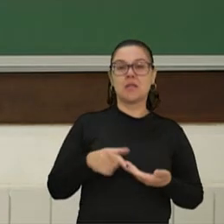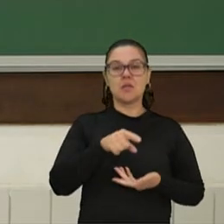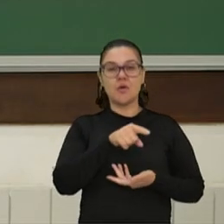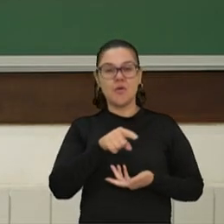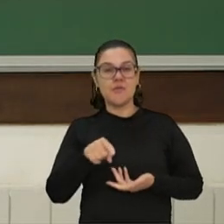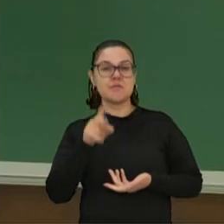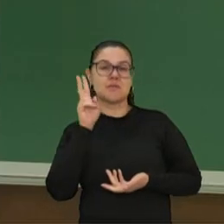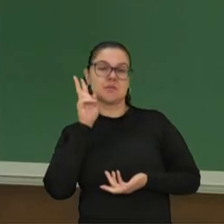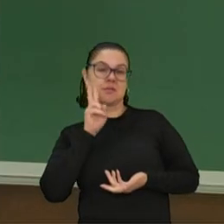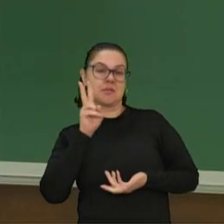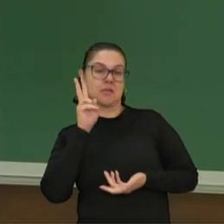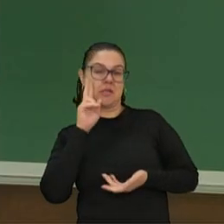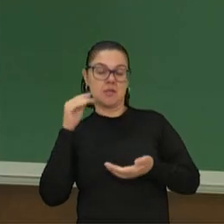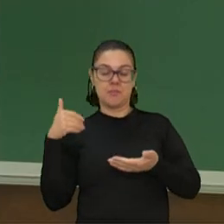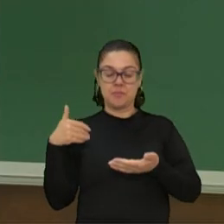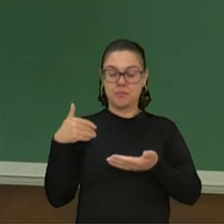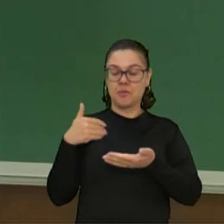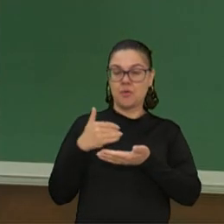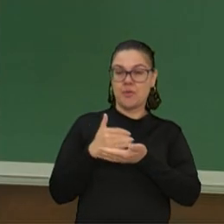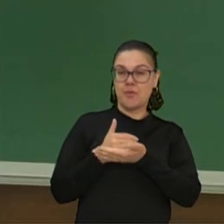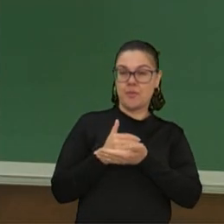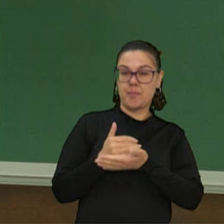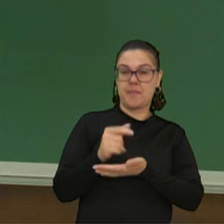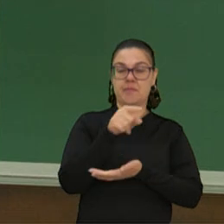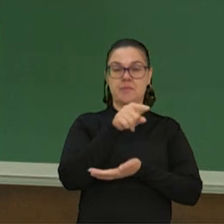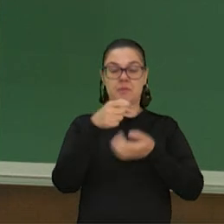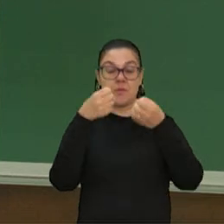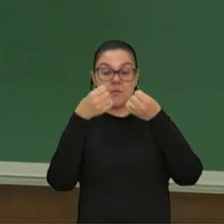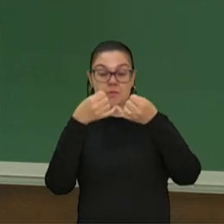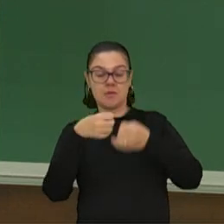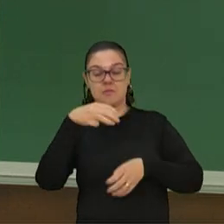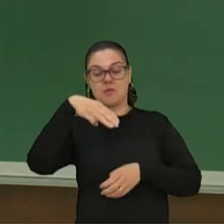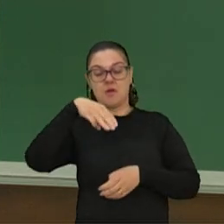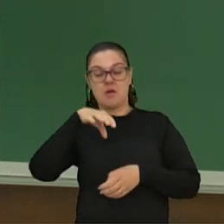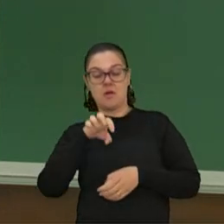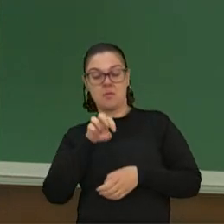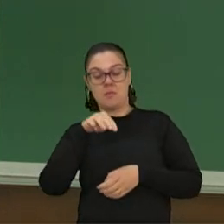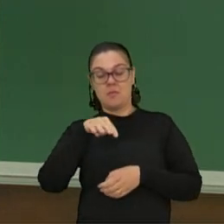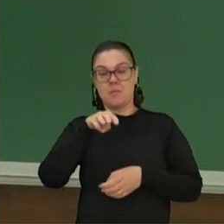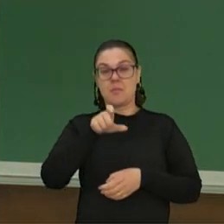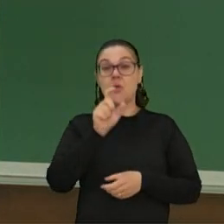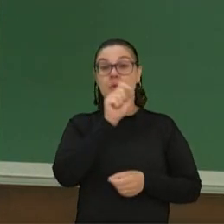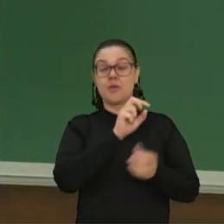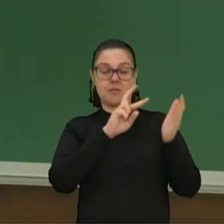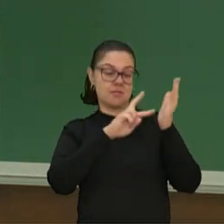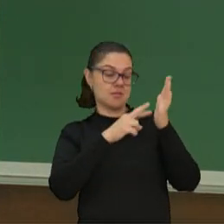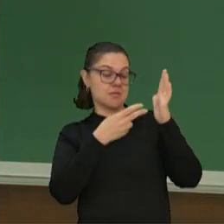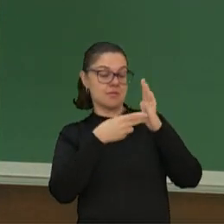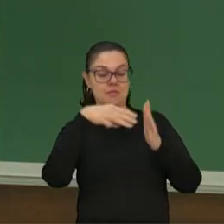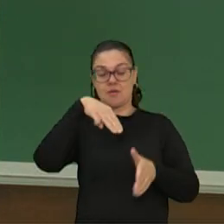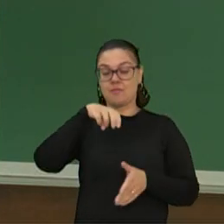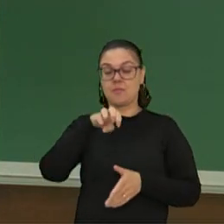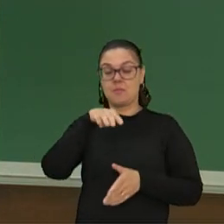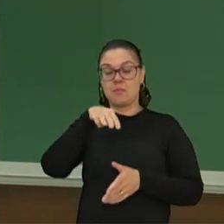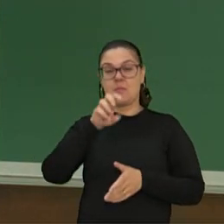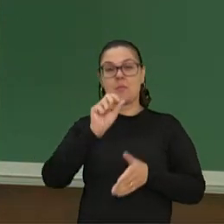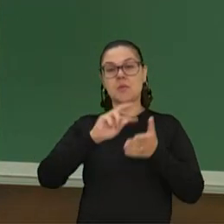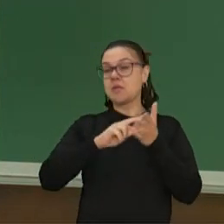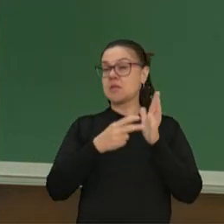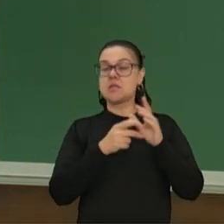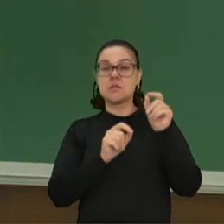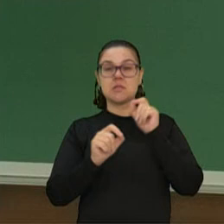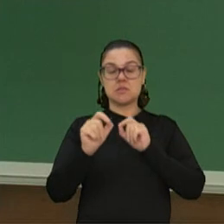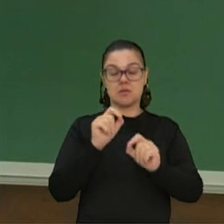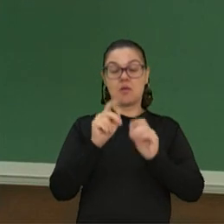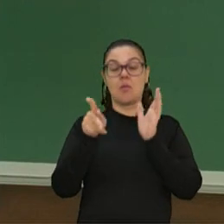Vocês lembram que lá, né, quando eu estava explicando sobre o meme, eu disse o significado da palavra meme,